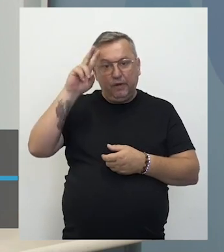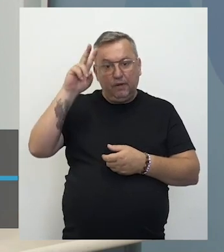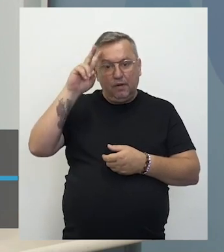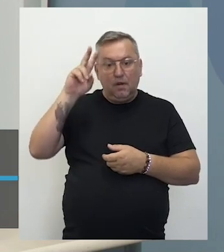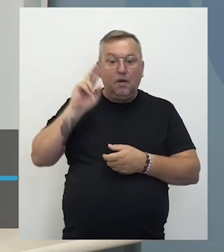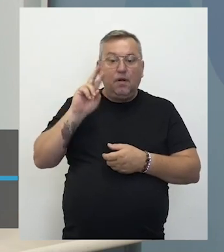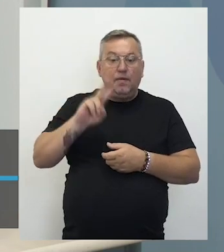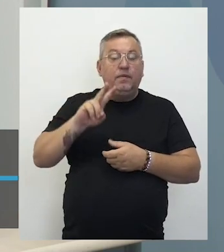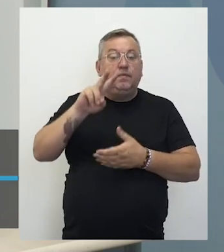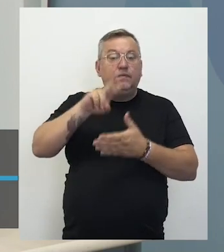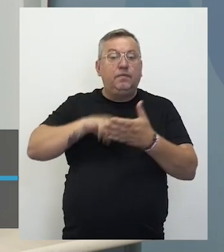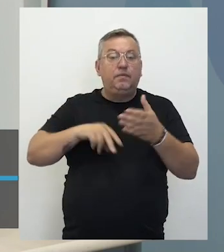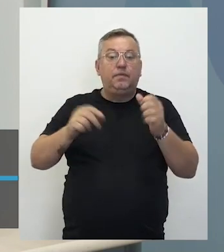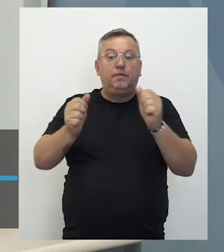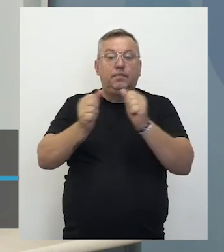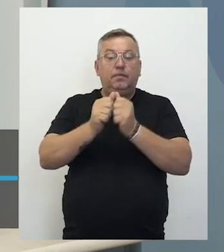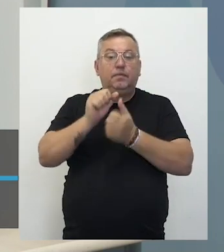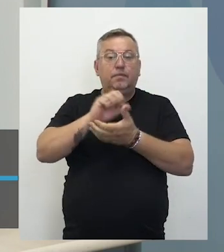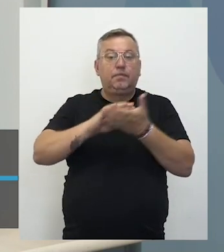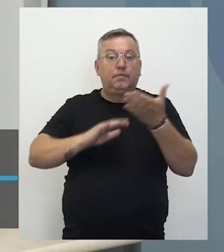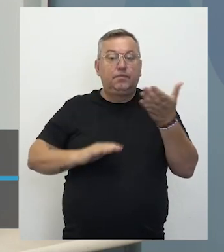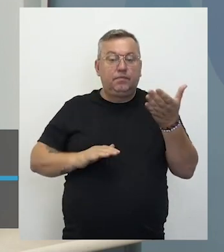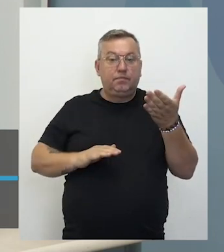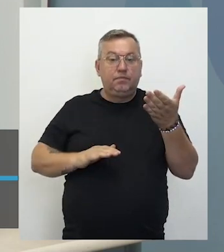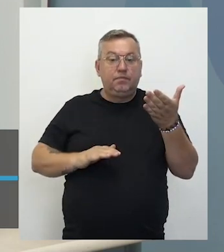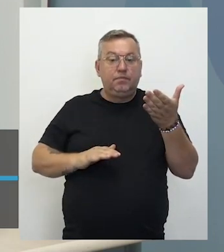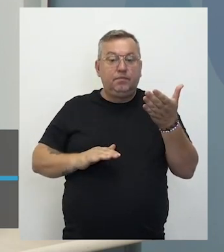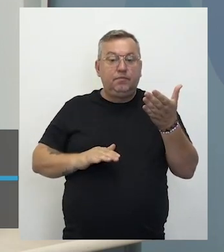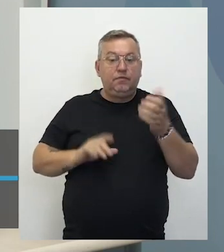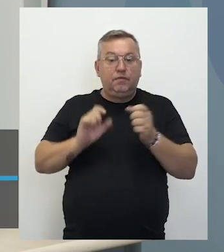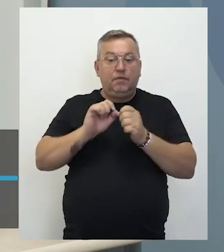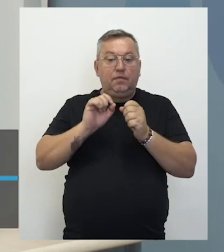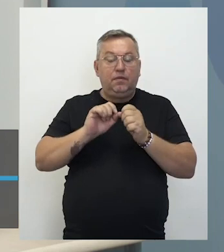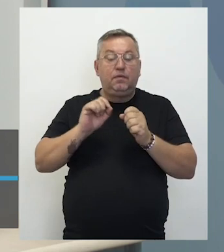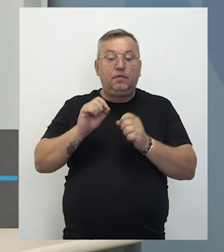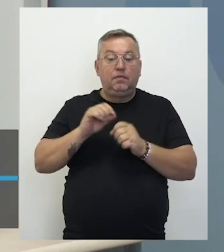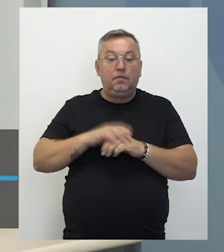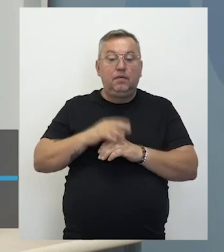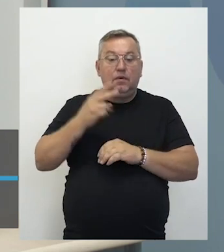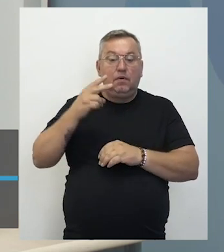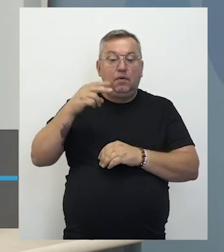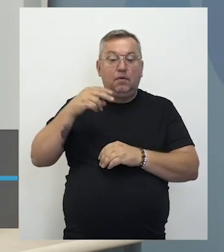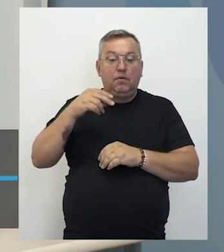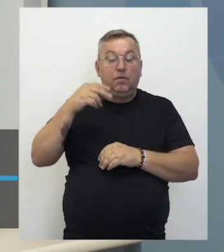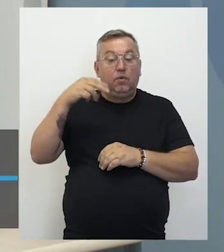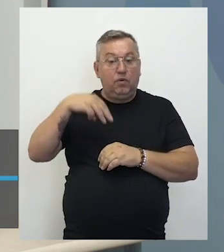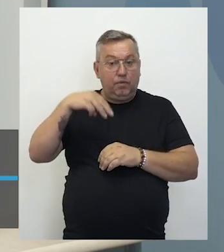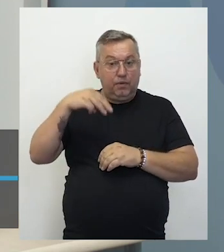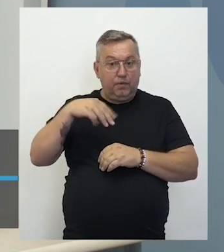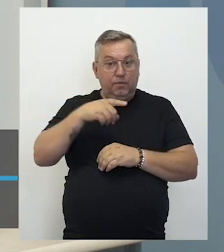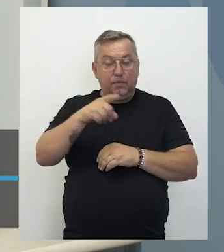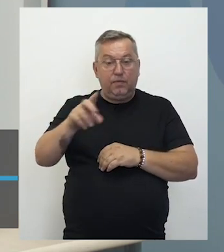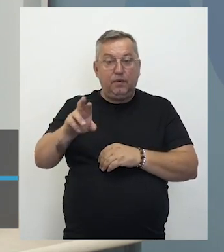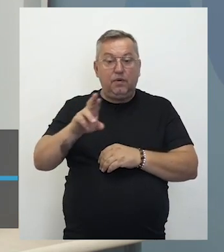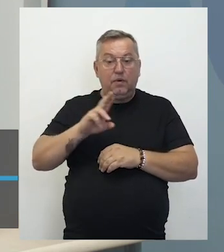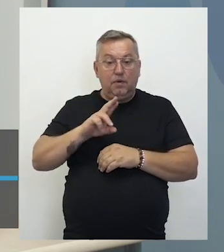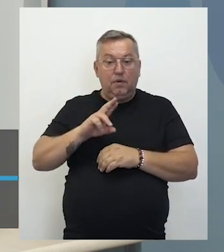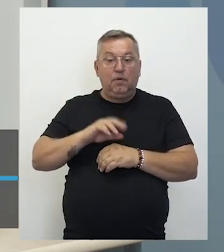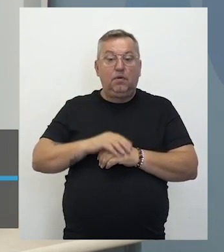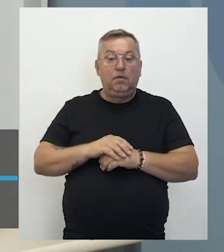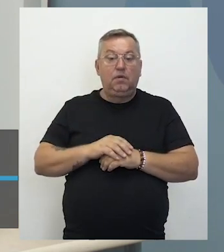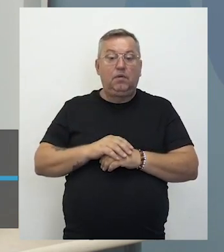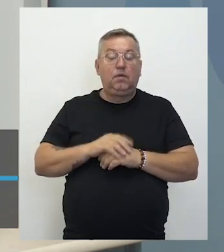ler juntos agora a atividade de sondagem, que vai ficar aproximadamente durante 2 minutos para que você,